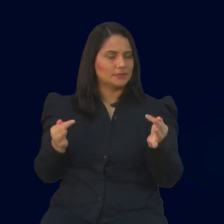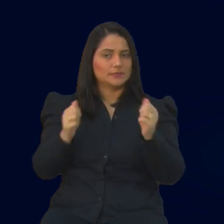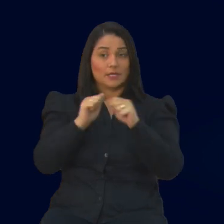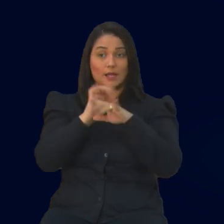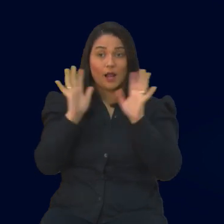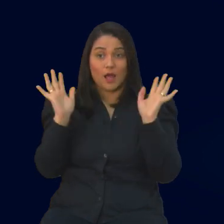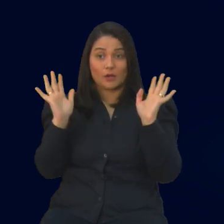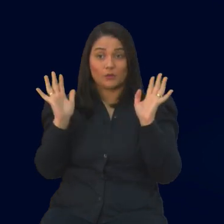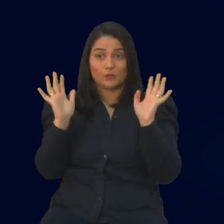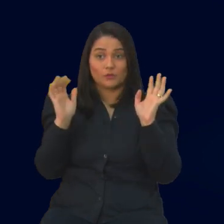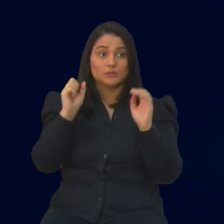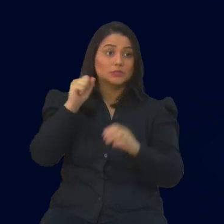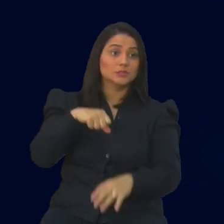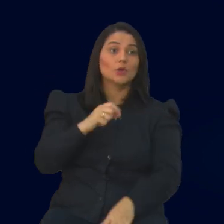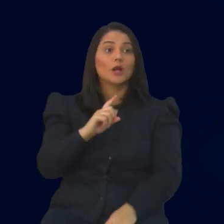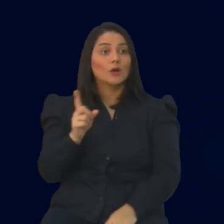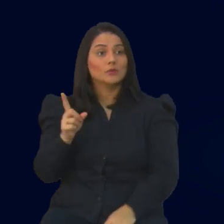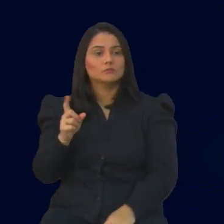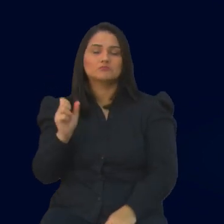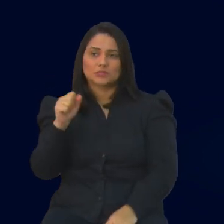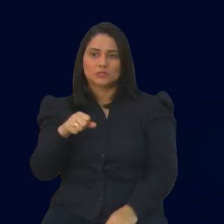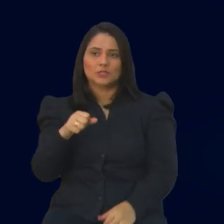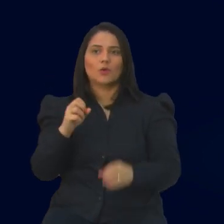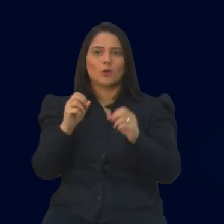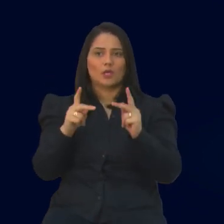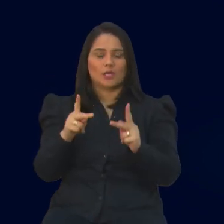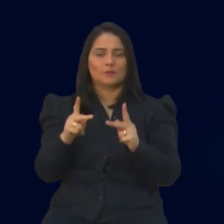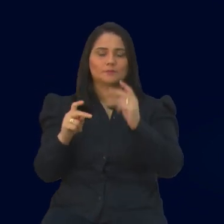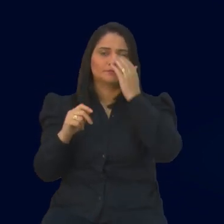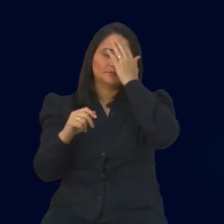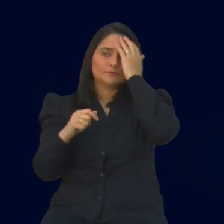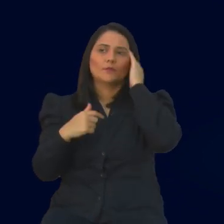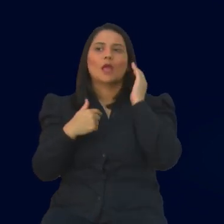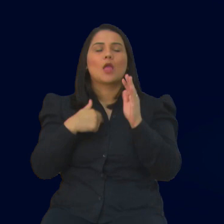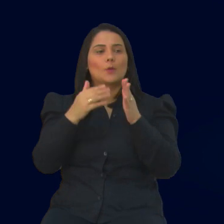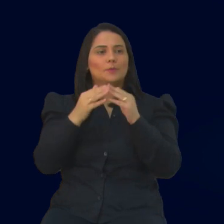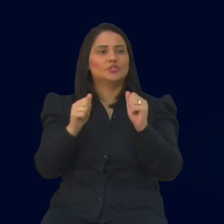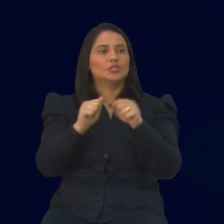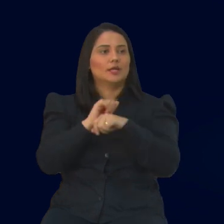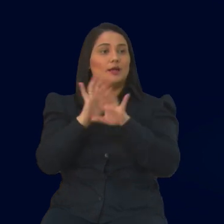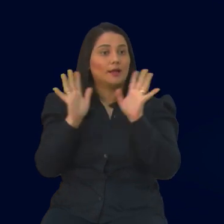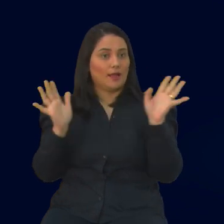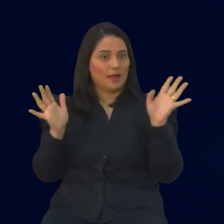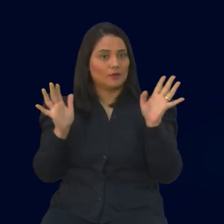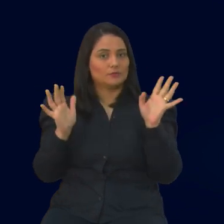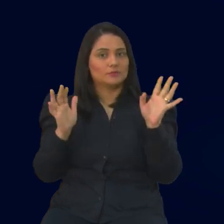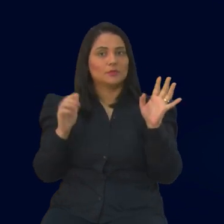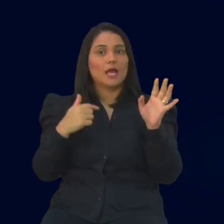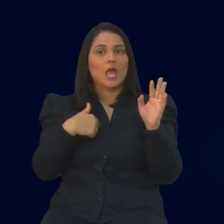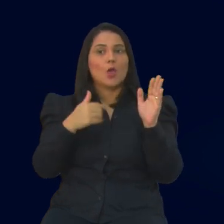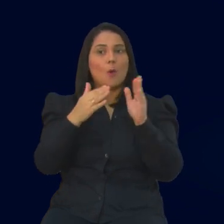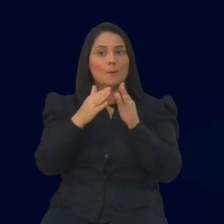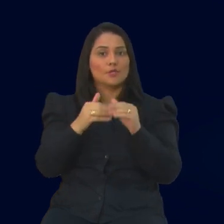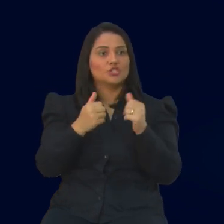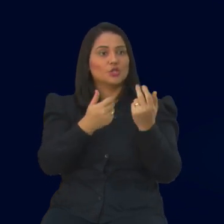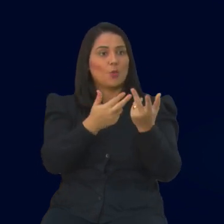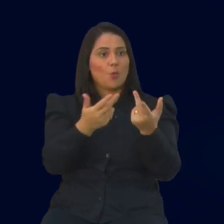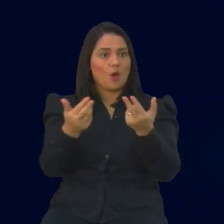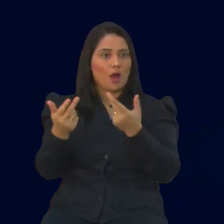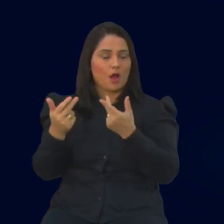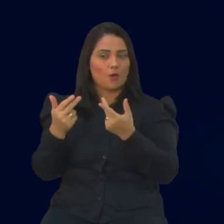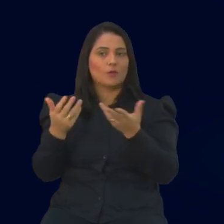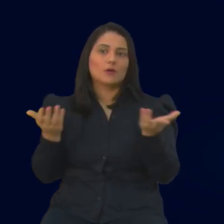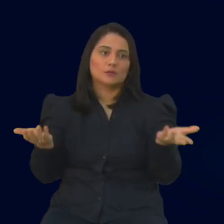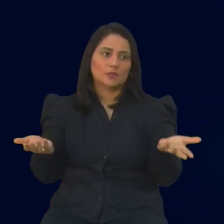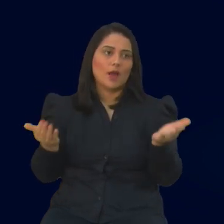gente? Sim ou não? Sim. Então, como o pedido estava claro e como eu fiz o pedido o mesmo para todos,